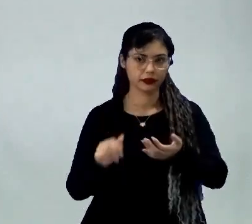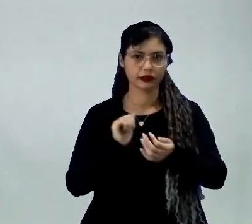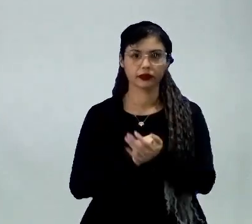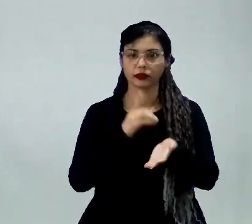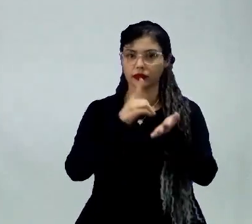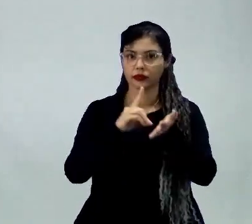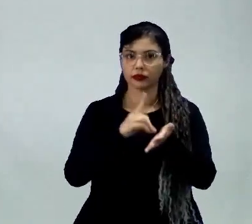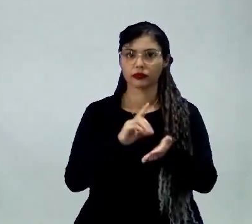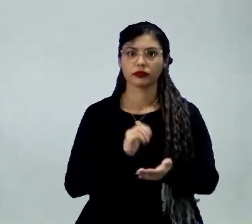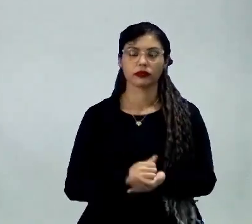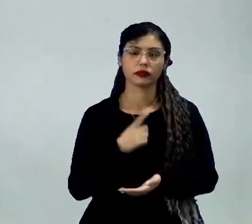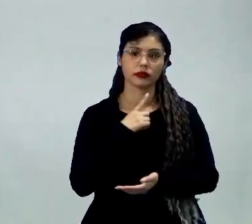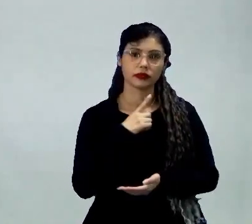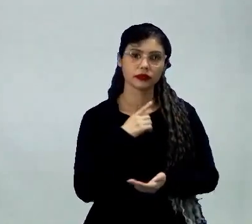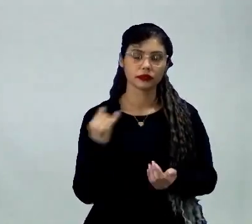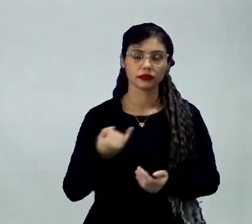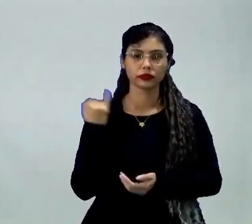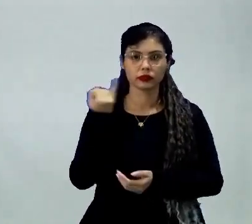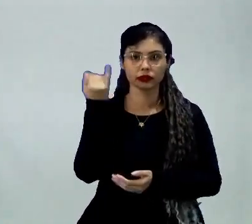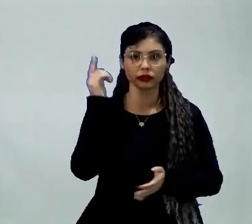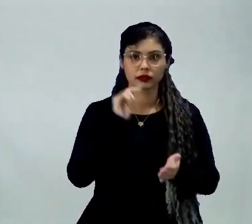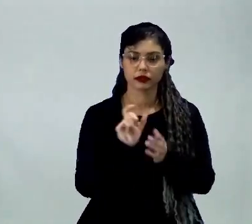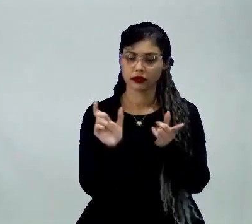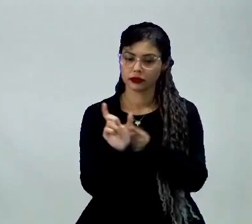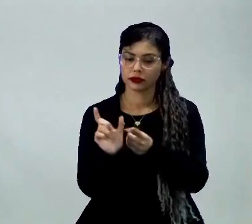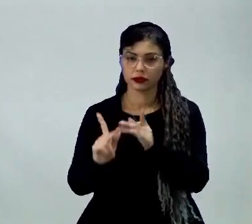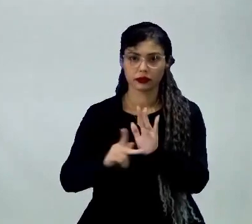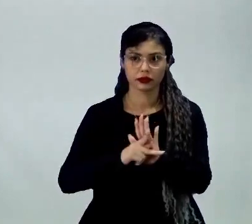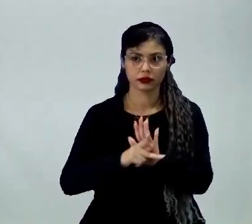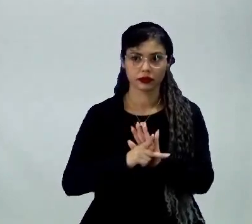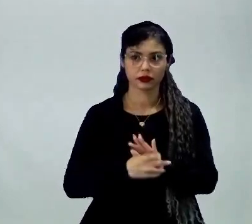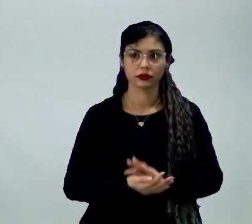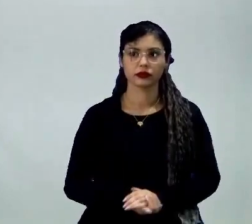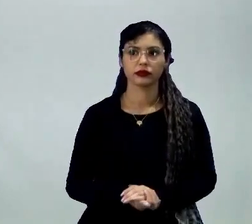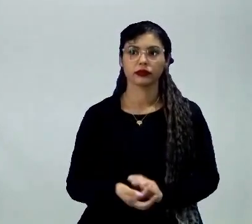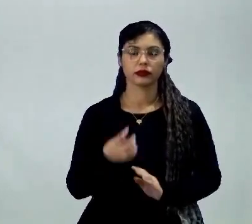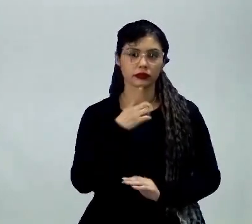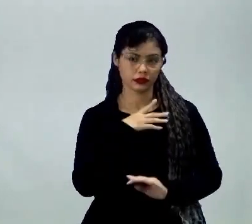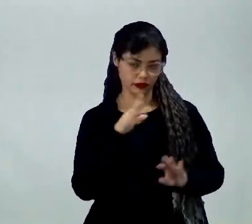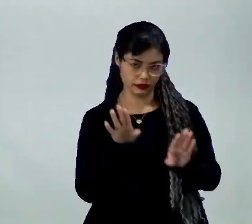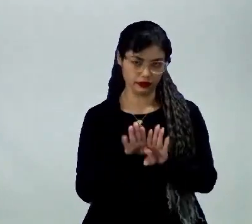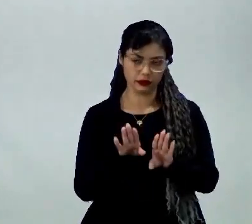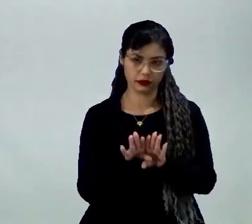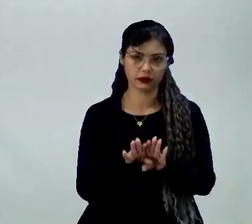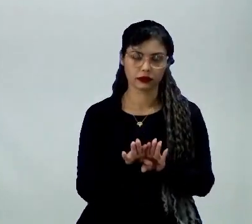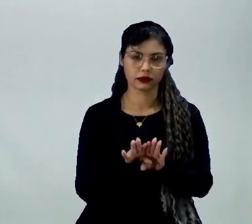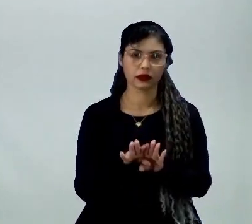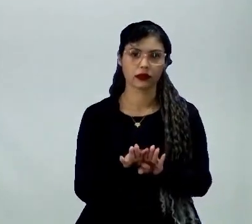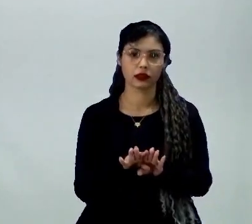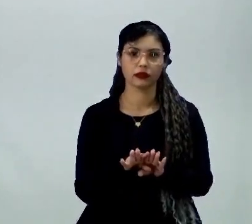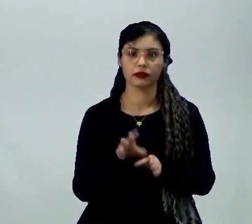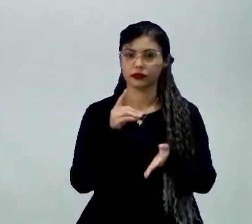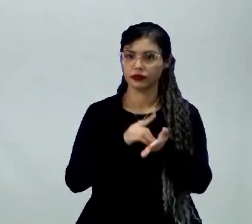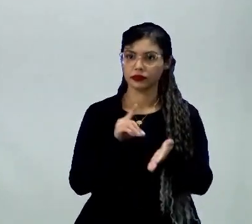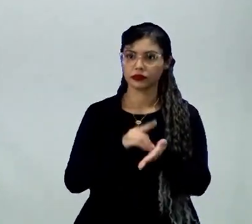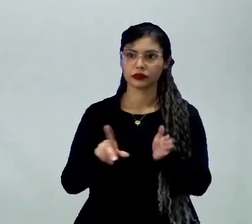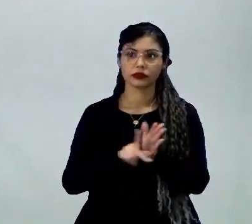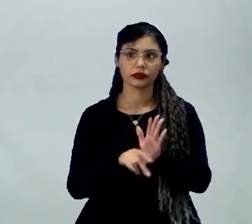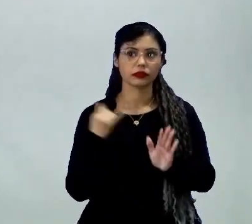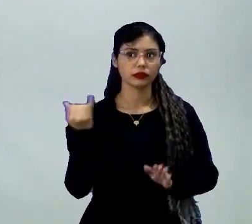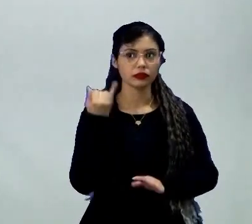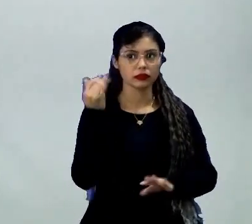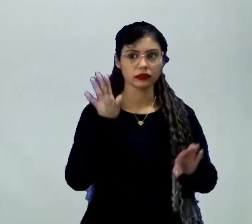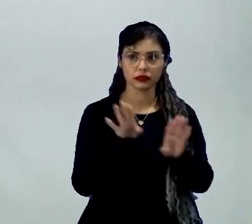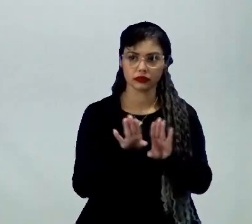de dicionário, tem dicionário com palavras específicas, tem com dicionários específicos,